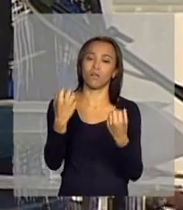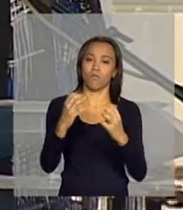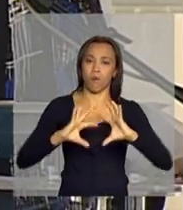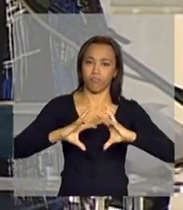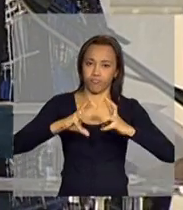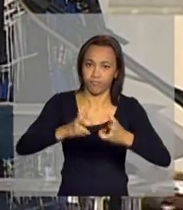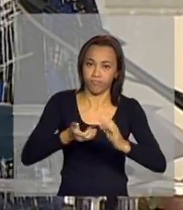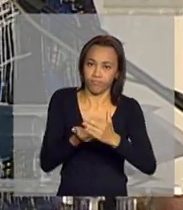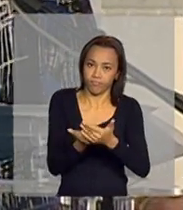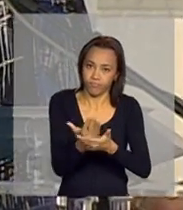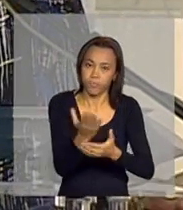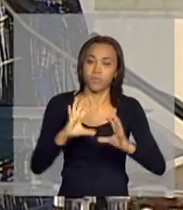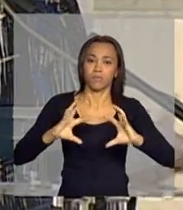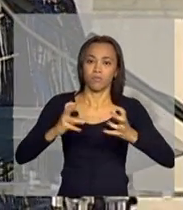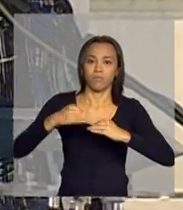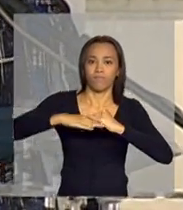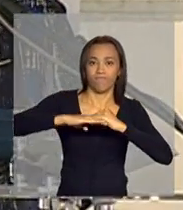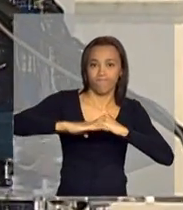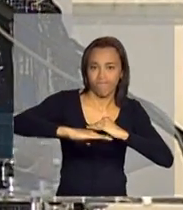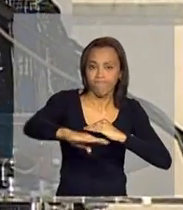uma retroescavadeira e um caminhão caçamba.